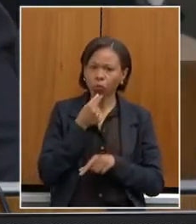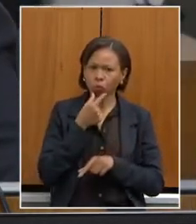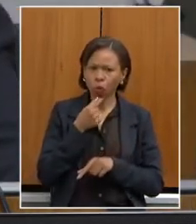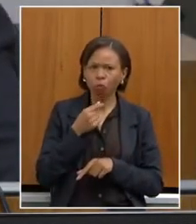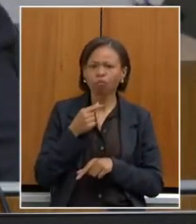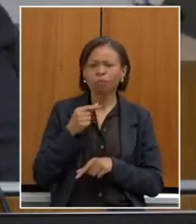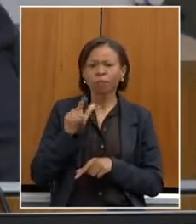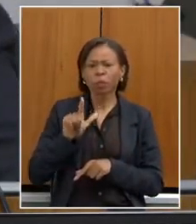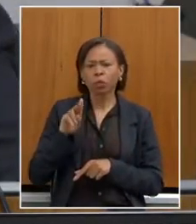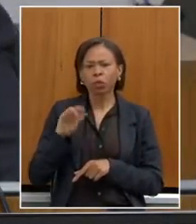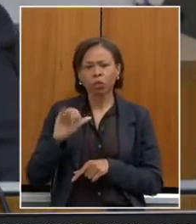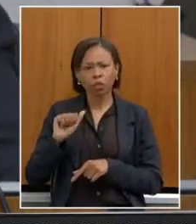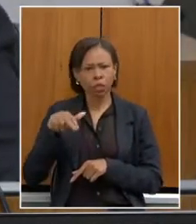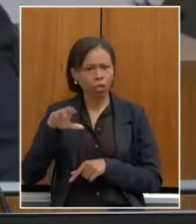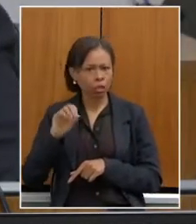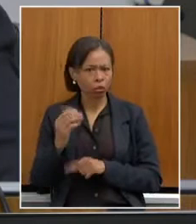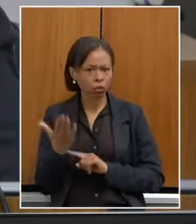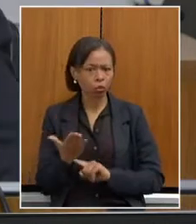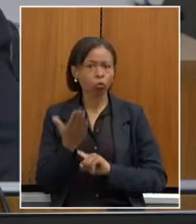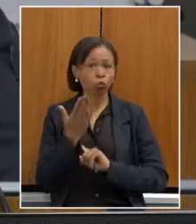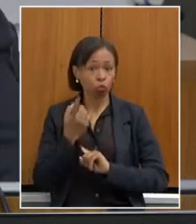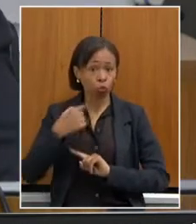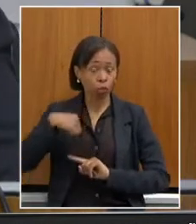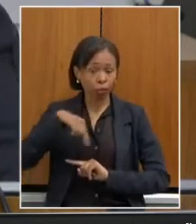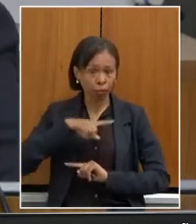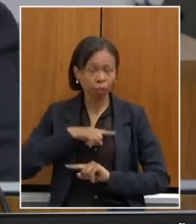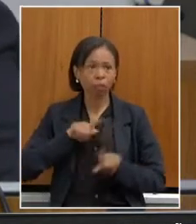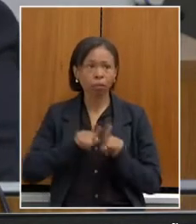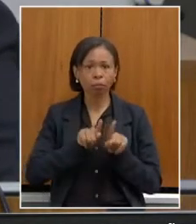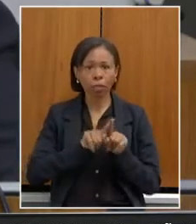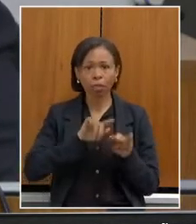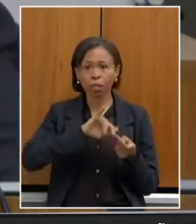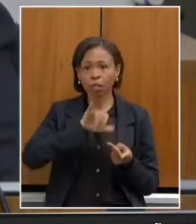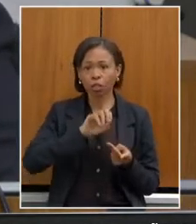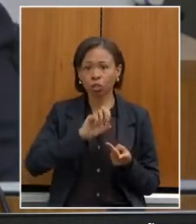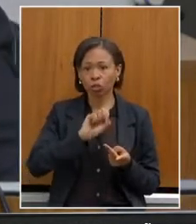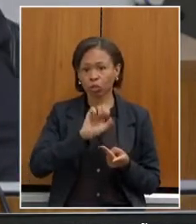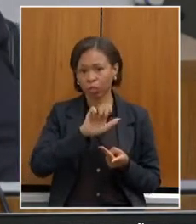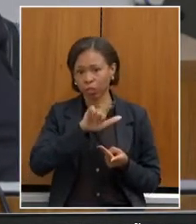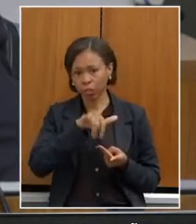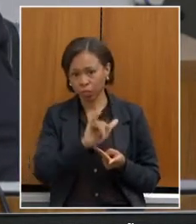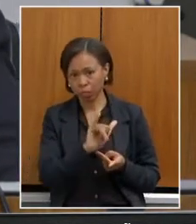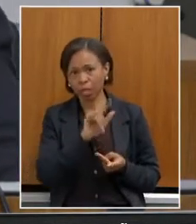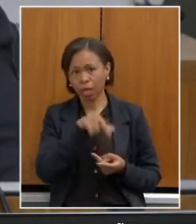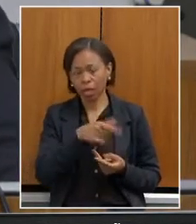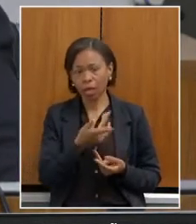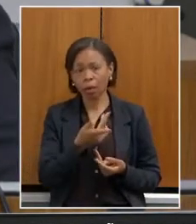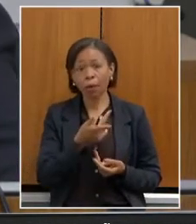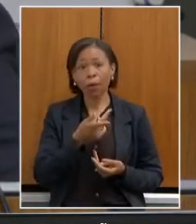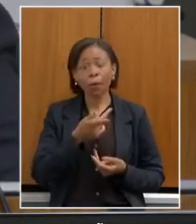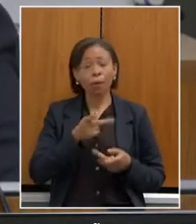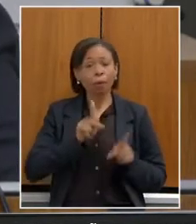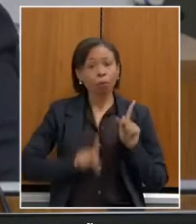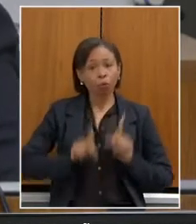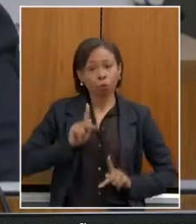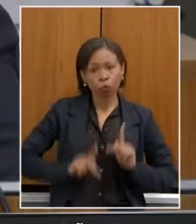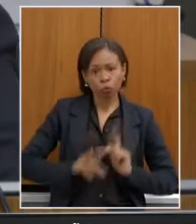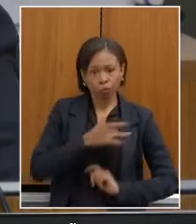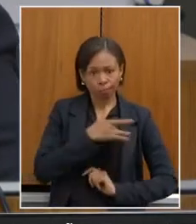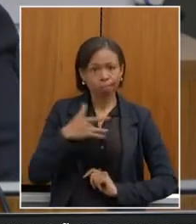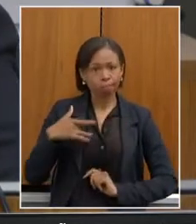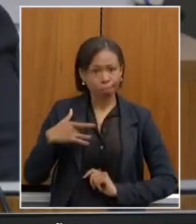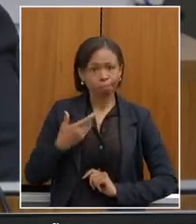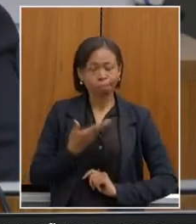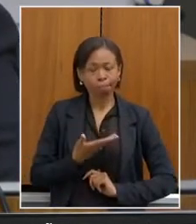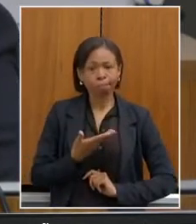vem nos ajudando muito e também acompanhado pela doutora Joseli promotora de saúde e o que a gente faz